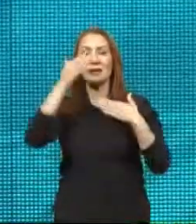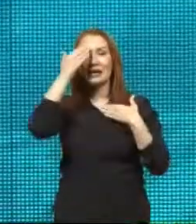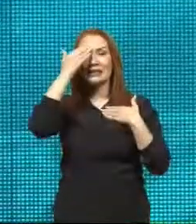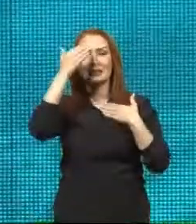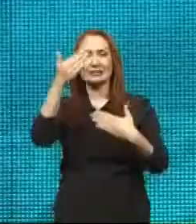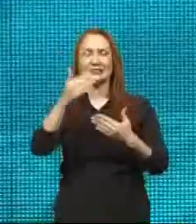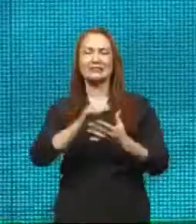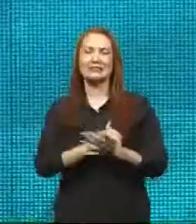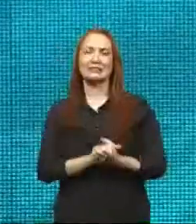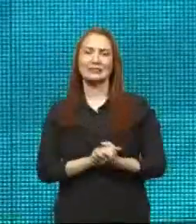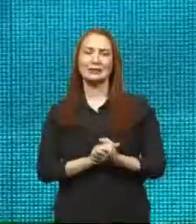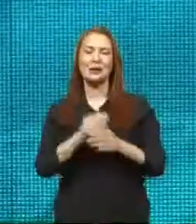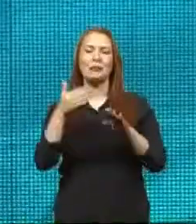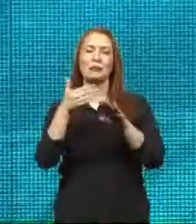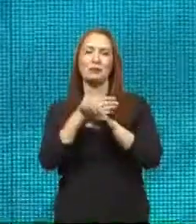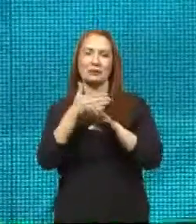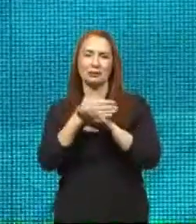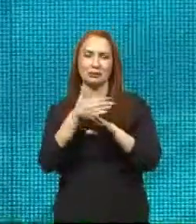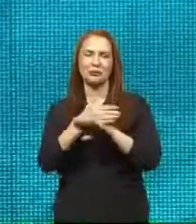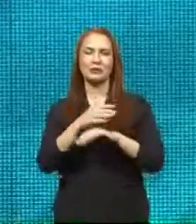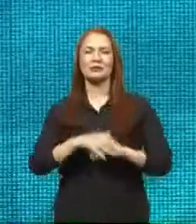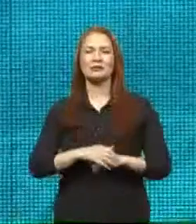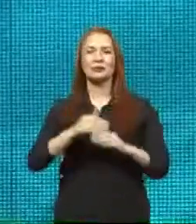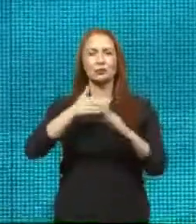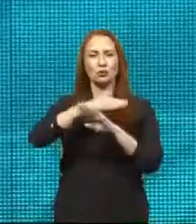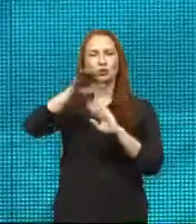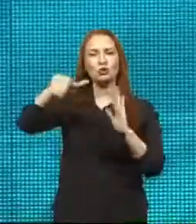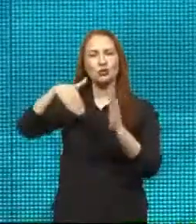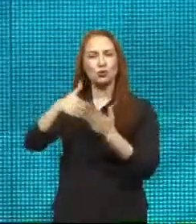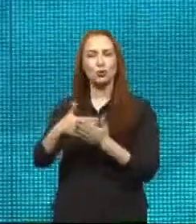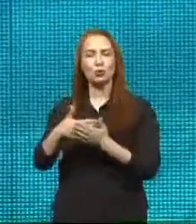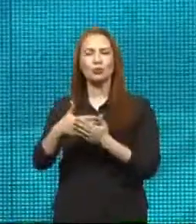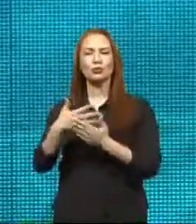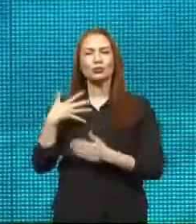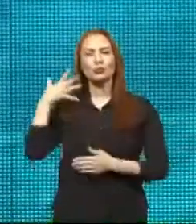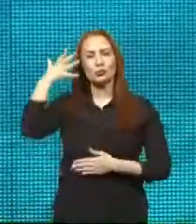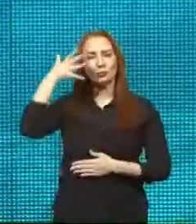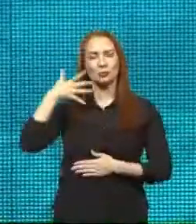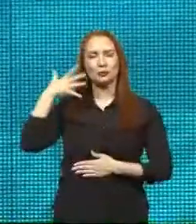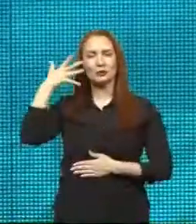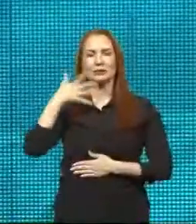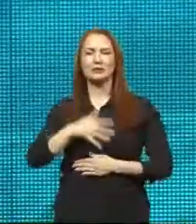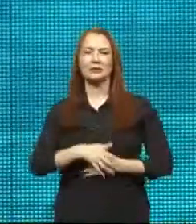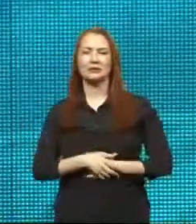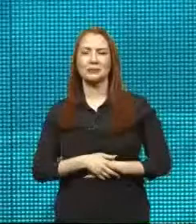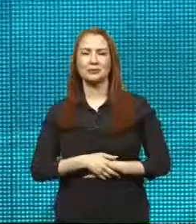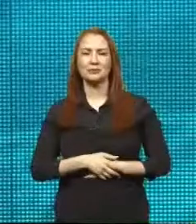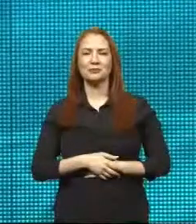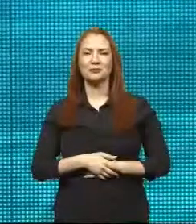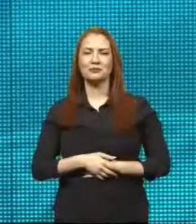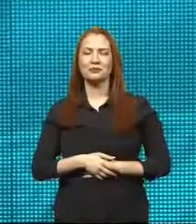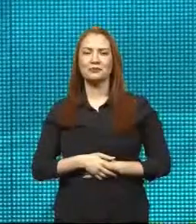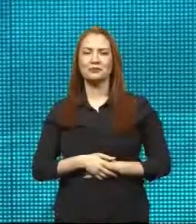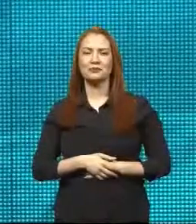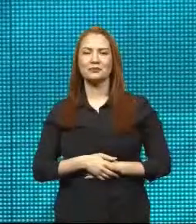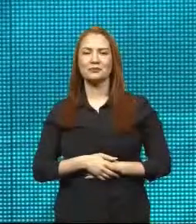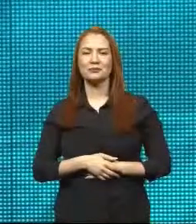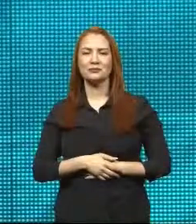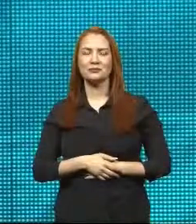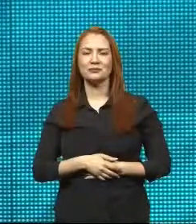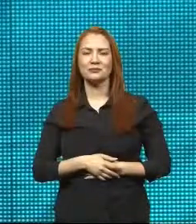agradecer, então, a participação de todos os nossos painelistas. Esperamos que o